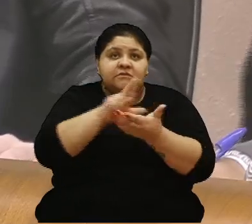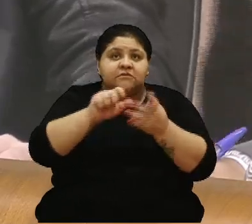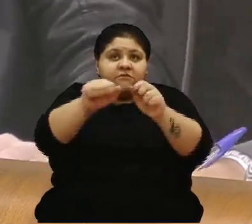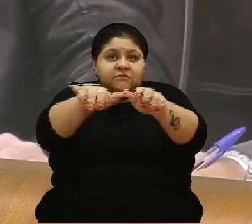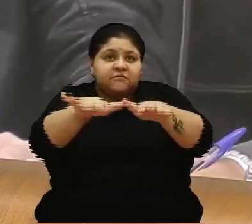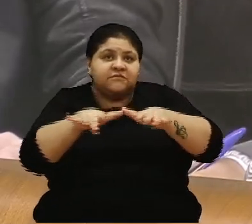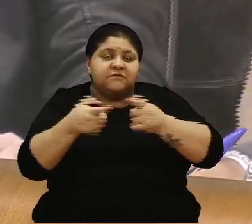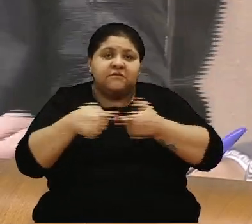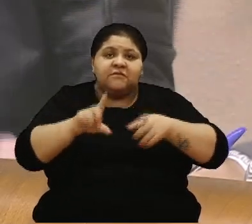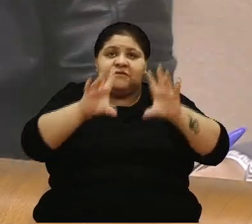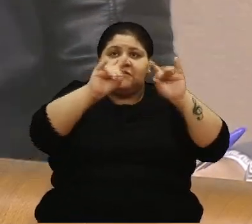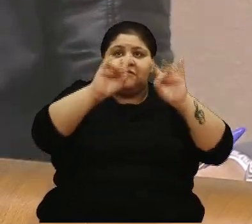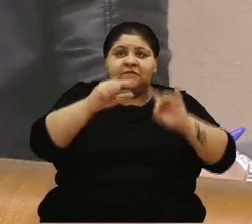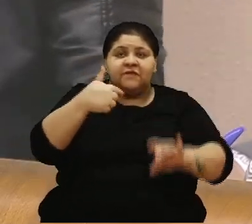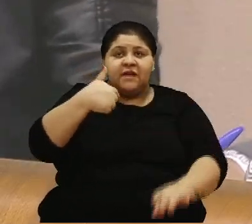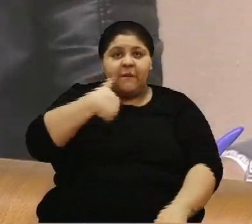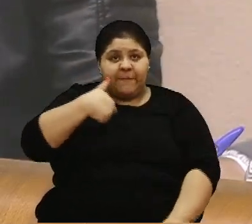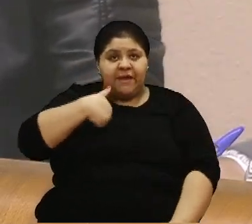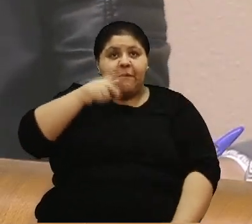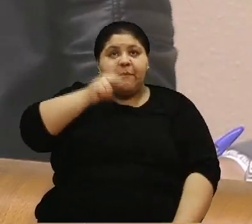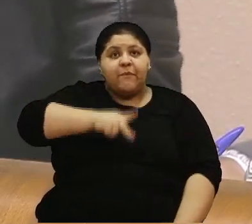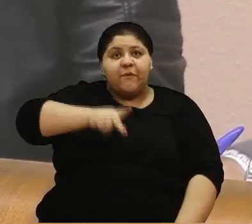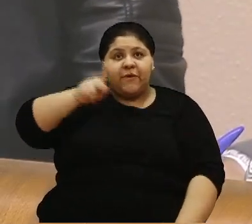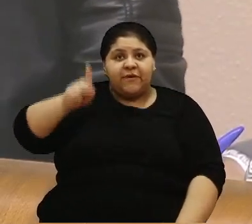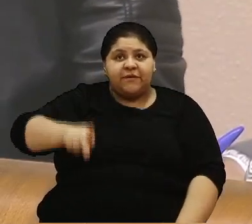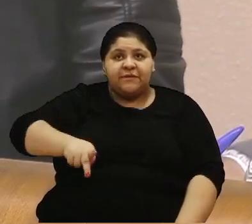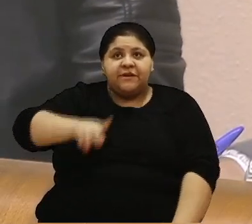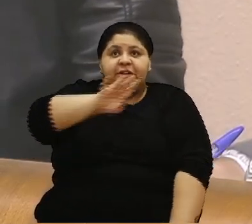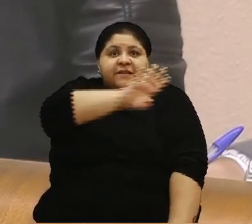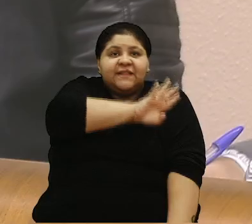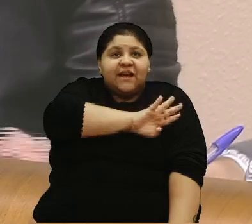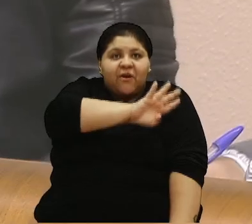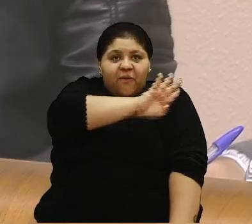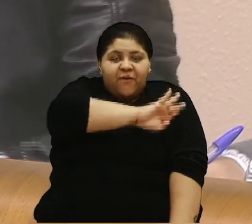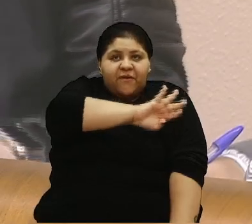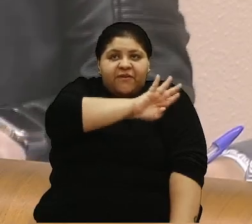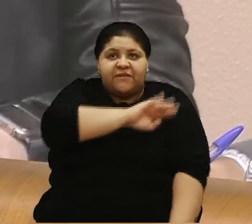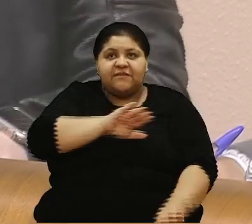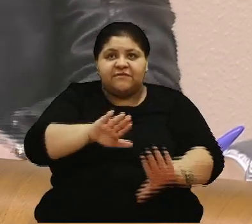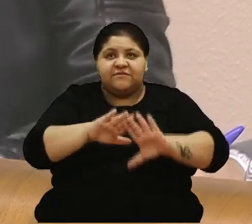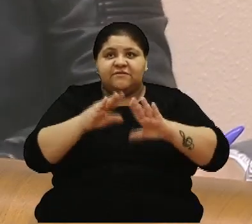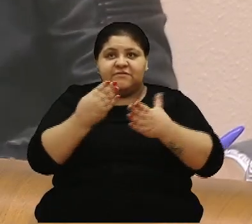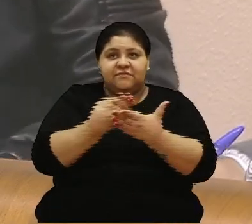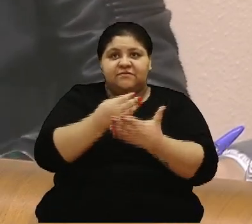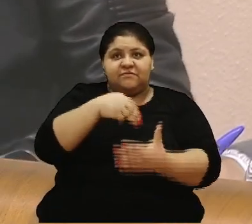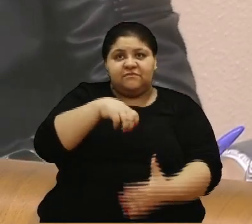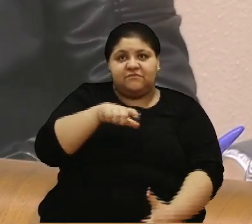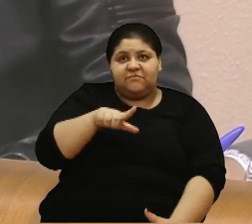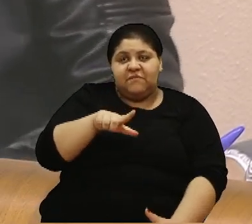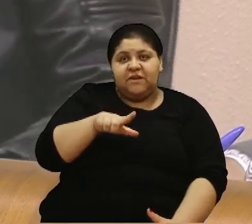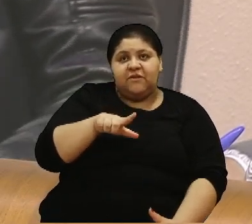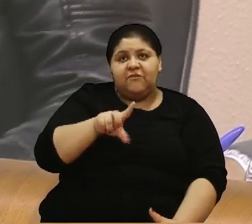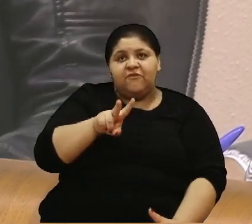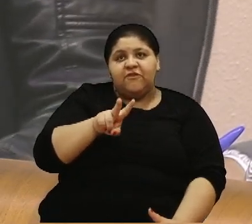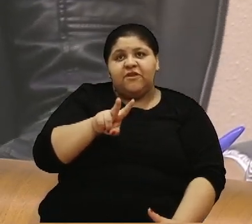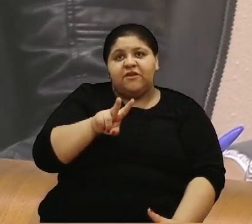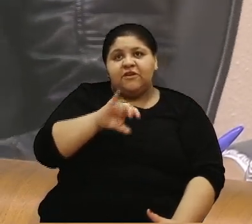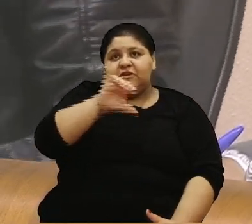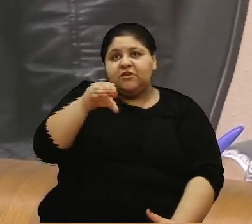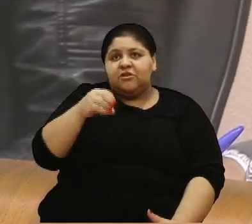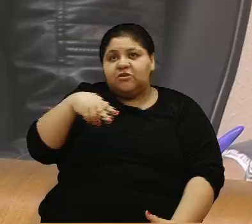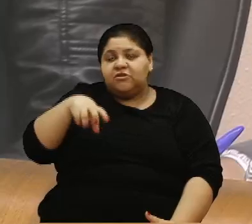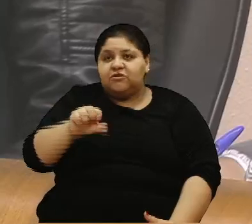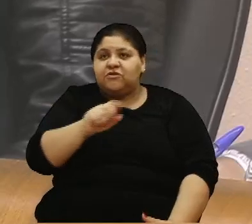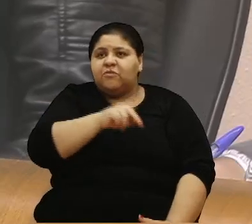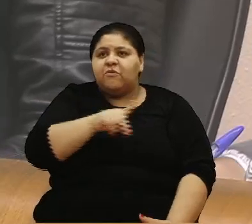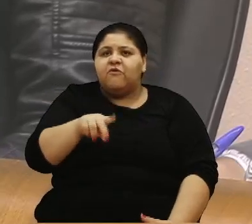mas de forma especial a minha prof da 4ª série da Escola Melvin Jones, do bairro Planalto, professora Roseli.